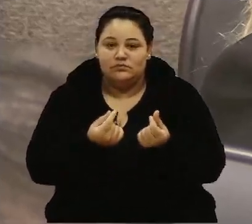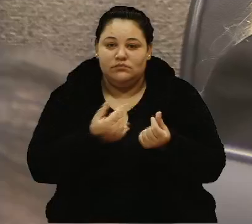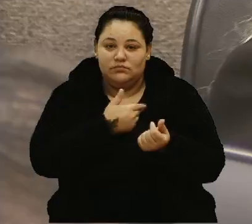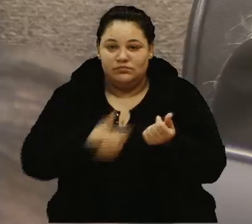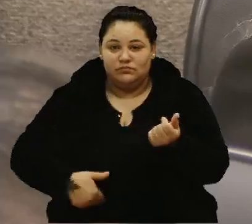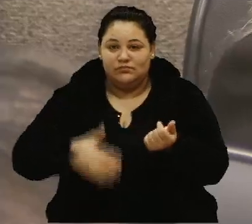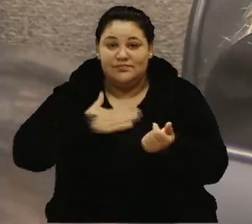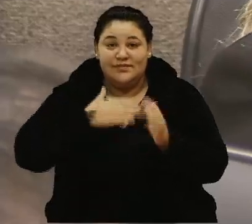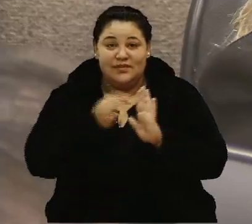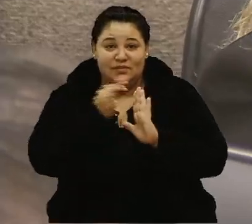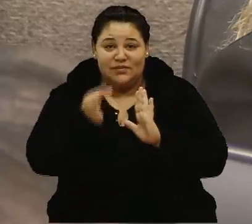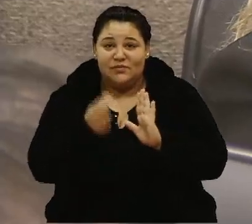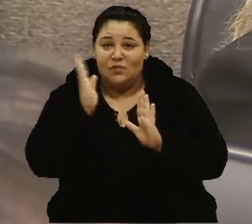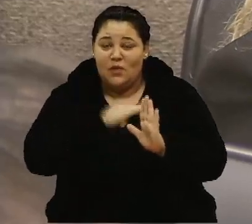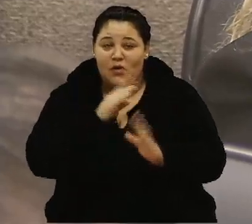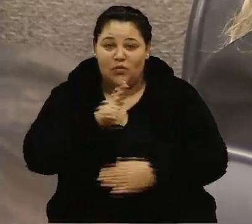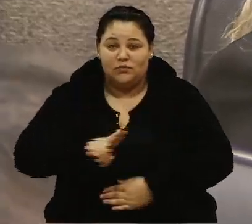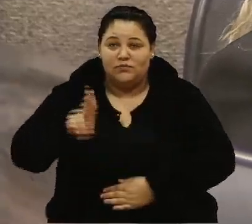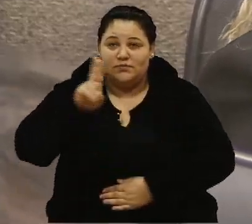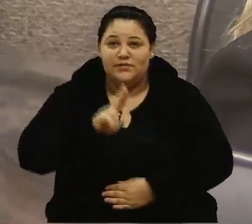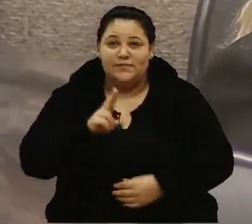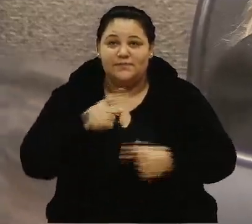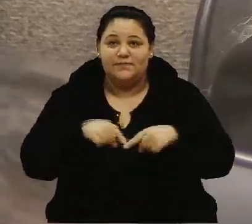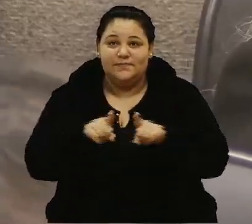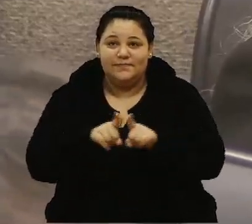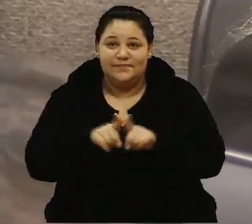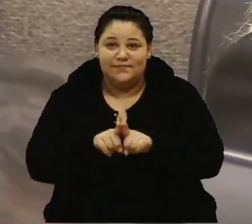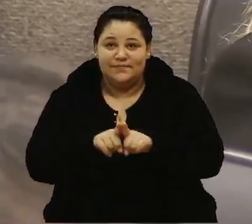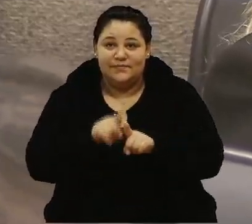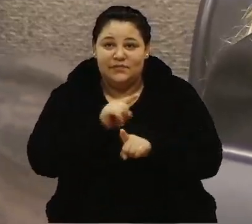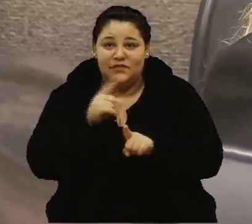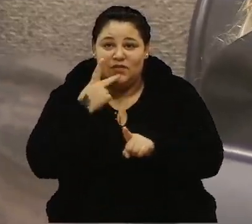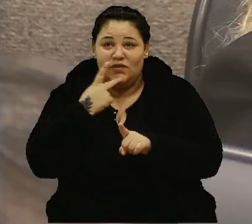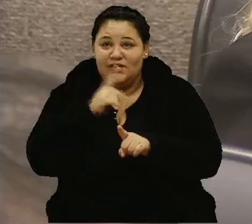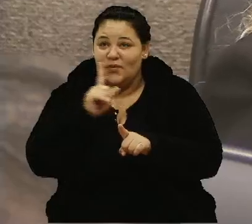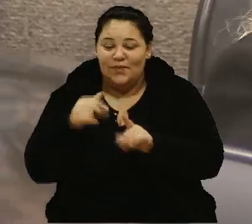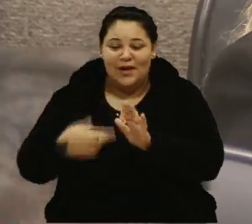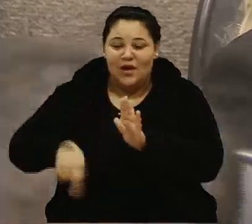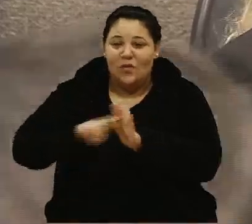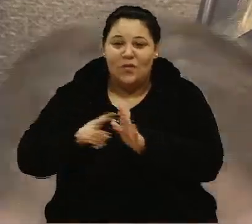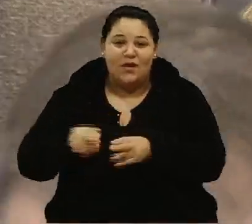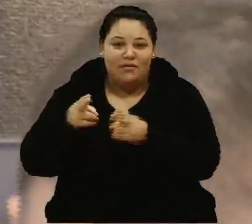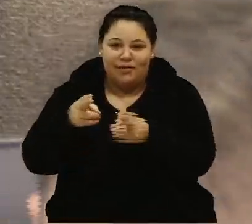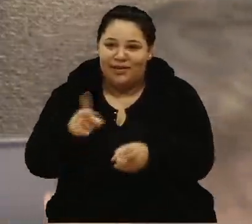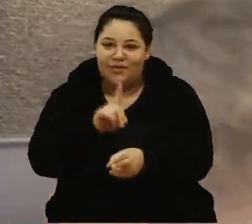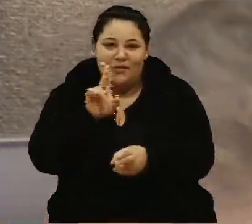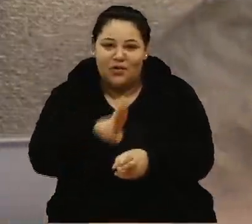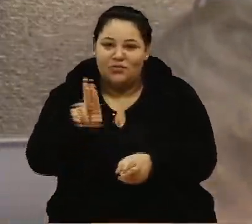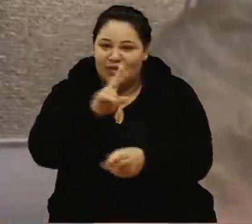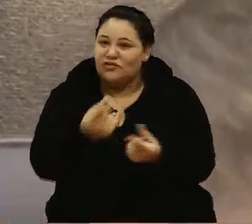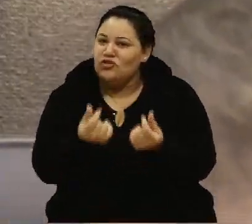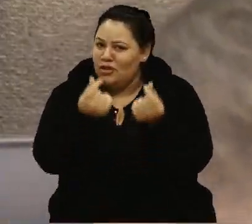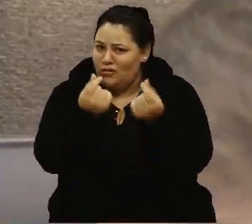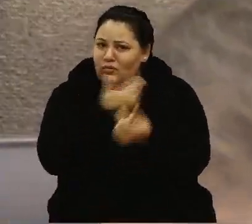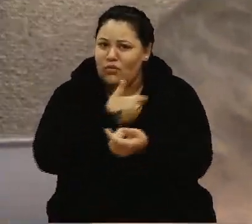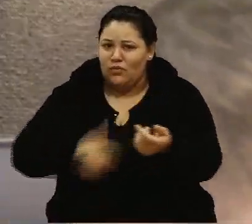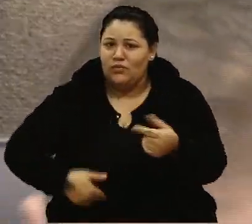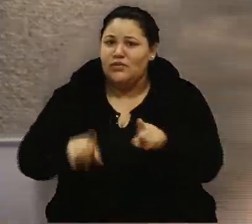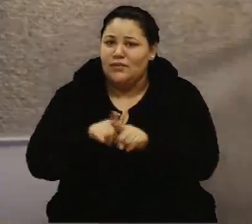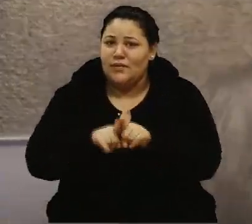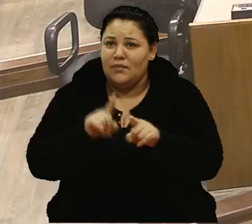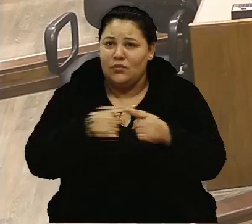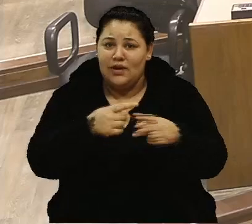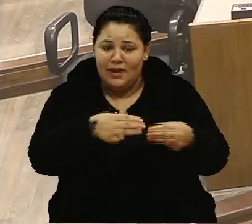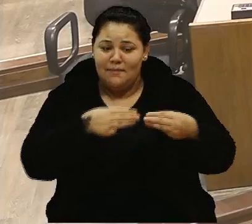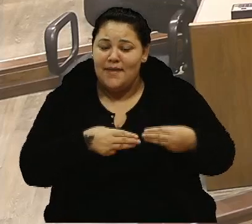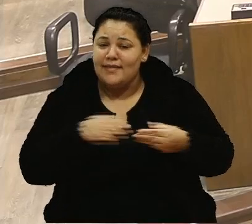tanto para vir, quanto quando a gente diz que não é para restaurar o trem, que não vai ser ocupado dinheiro público, vai também, porque emenda parlamentar também é dinheiro